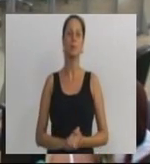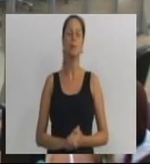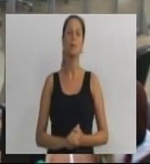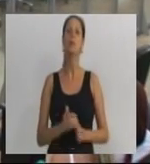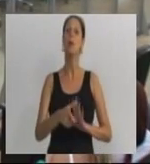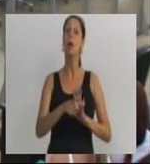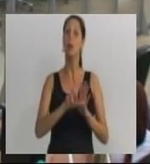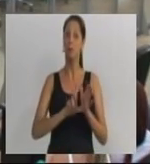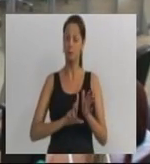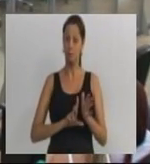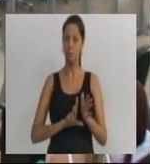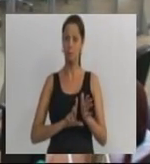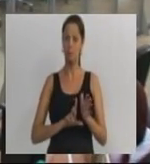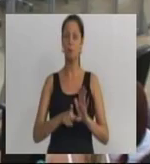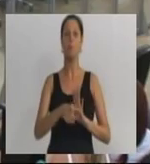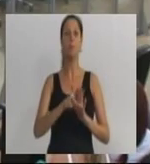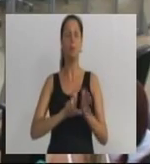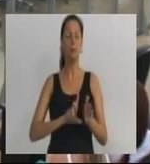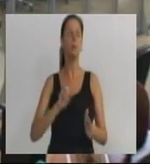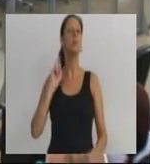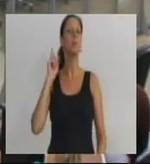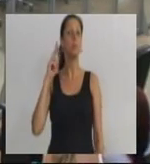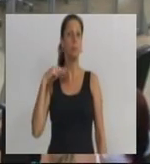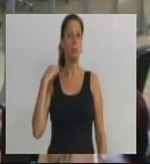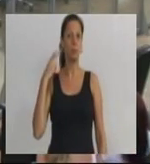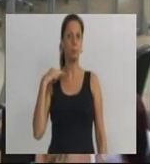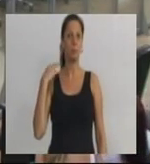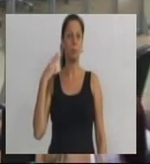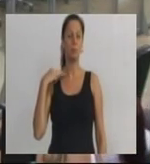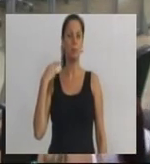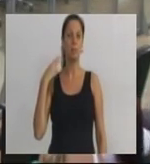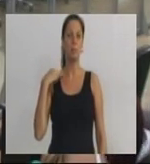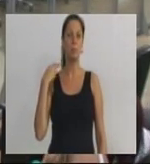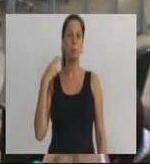antes ouvimos o vereador,